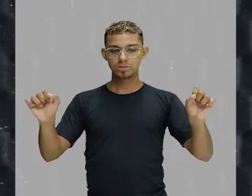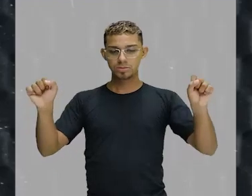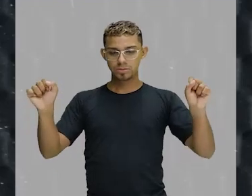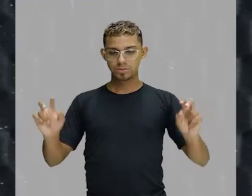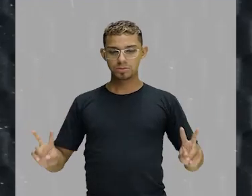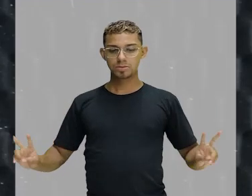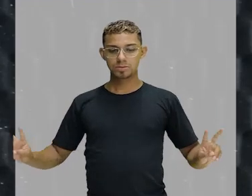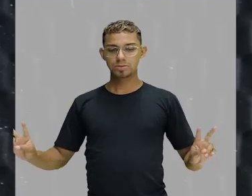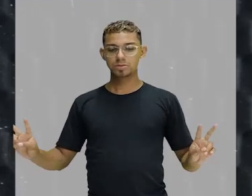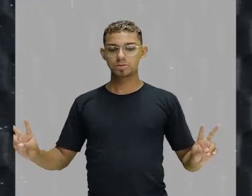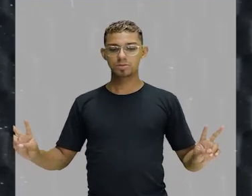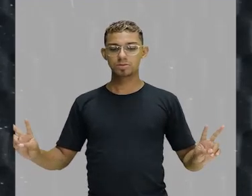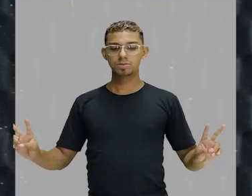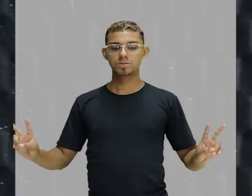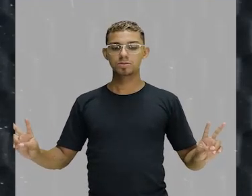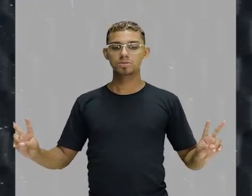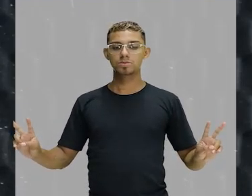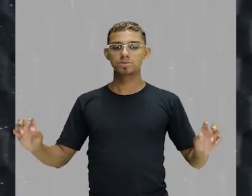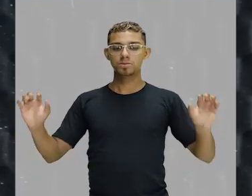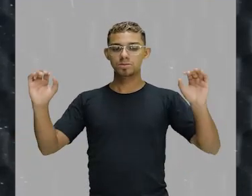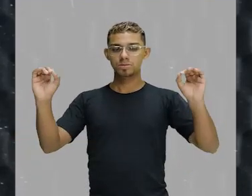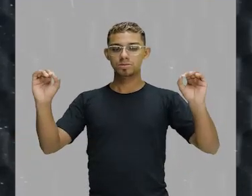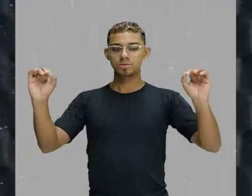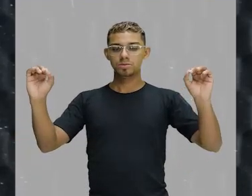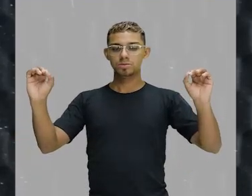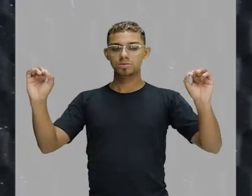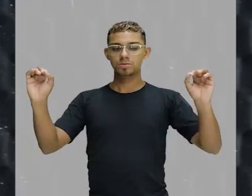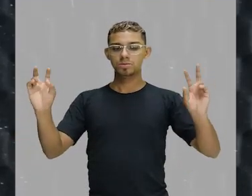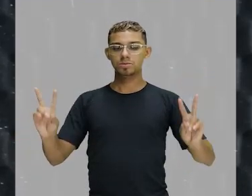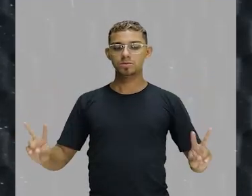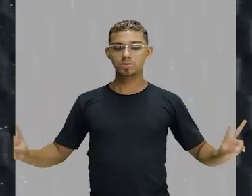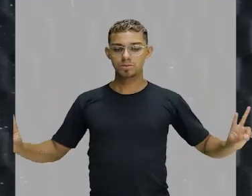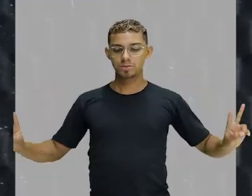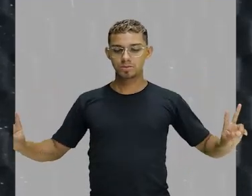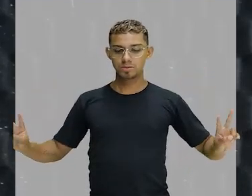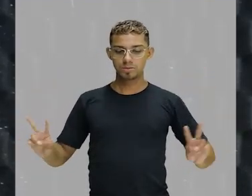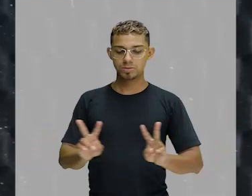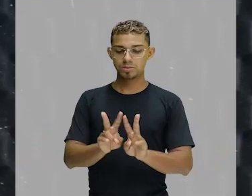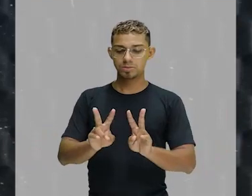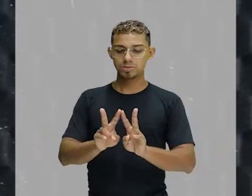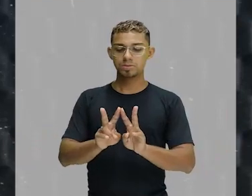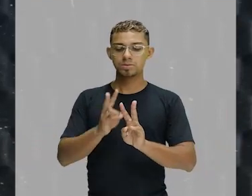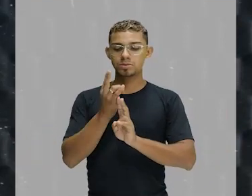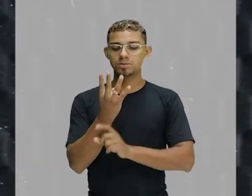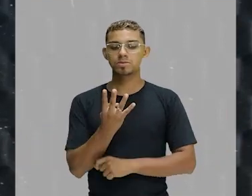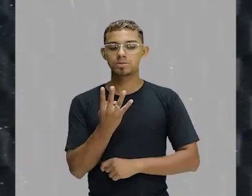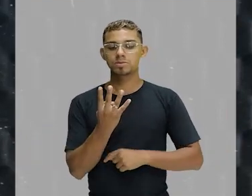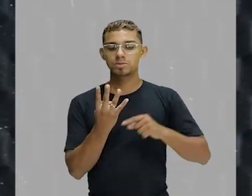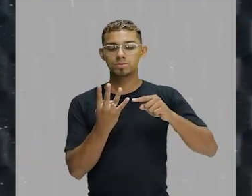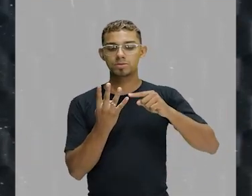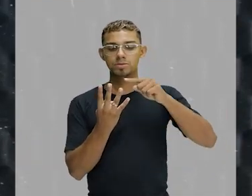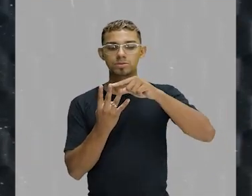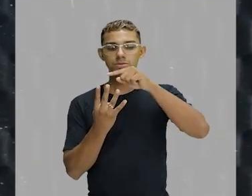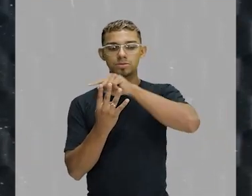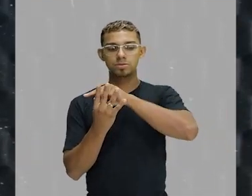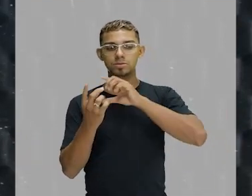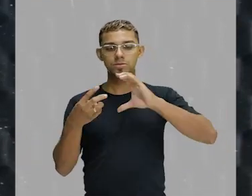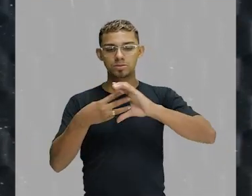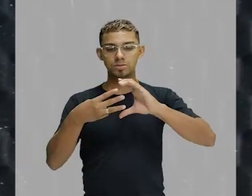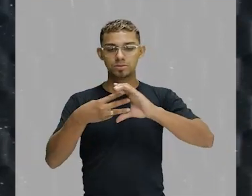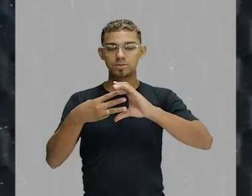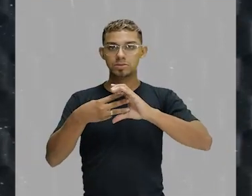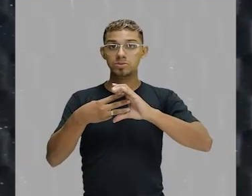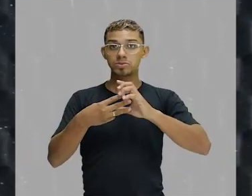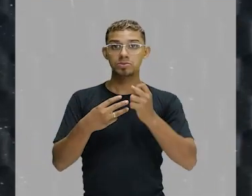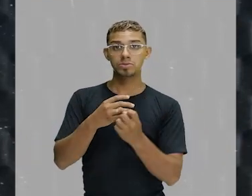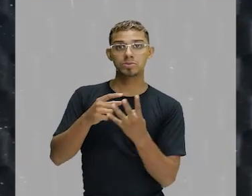duas células. Olha só, cada uma forma duas, no total vai dar 4 células. E essas 4 células mantêm